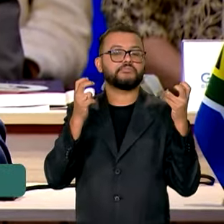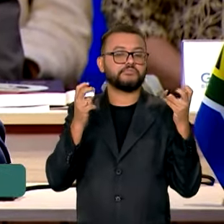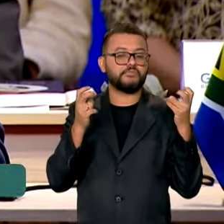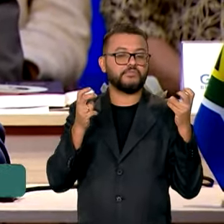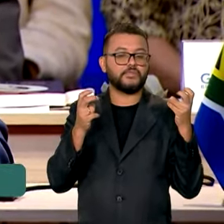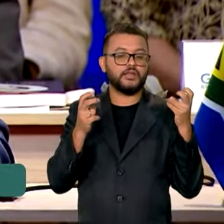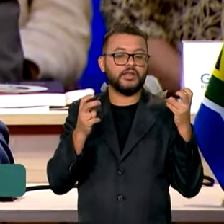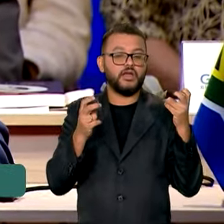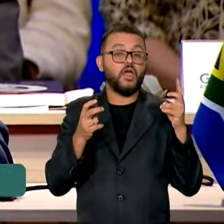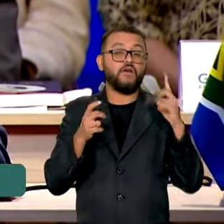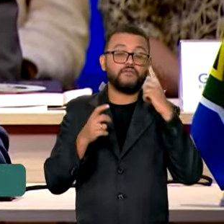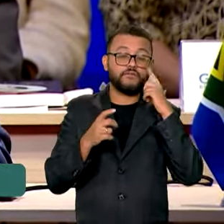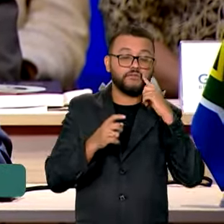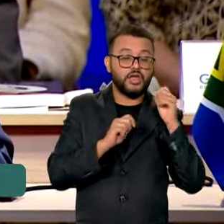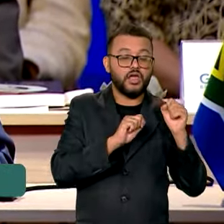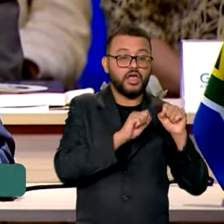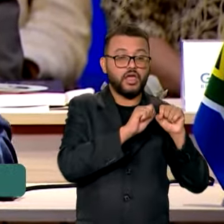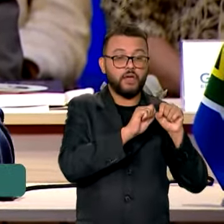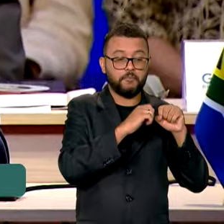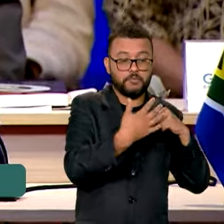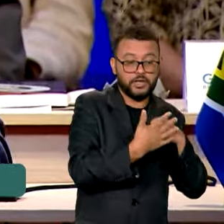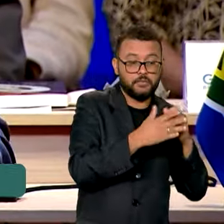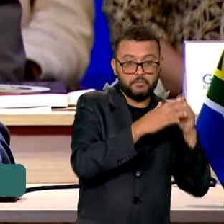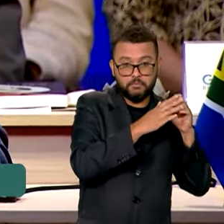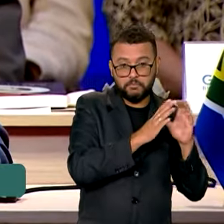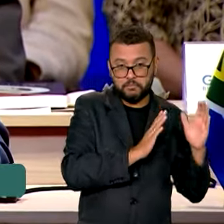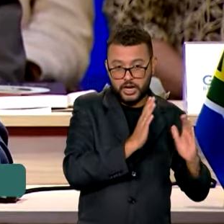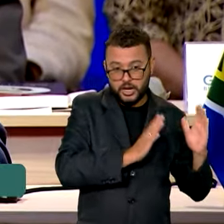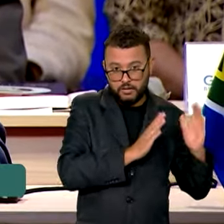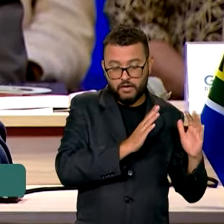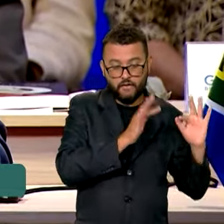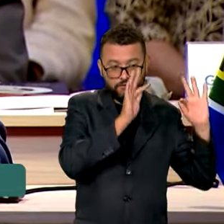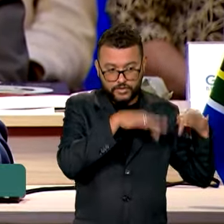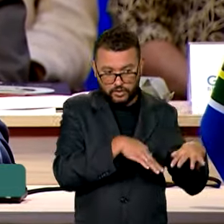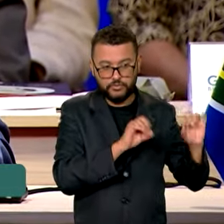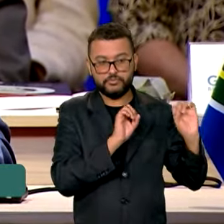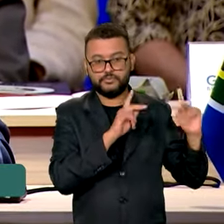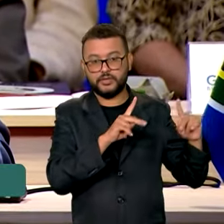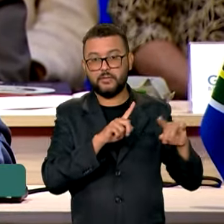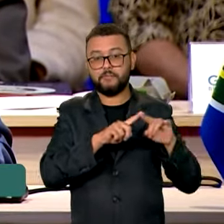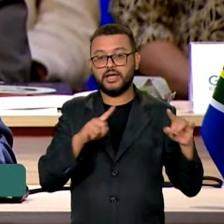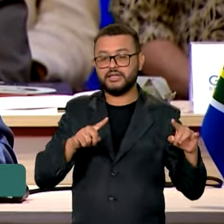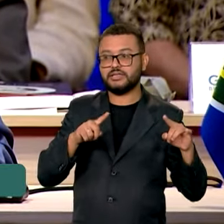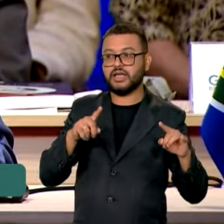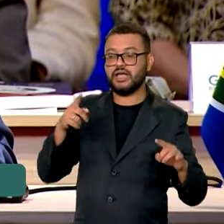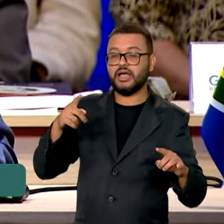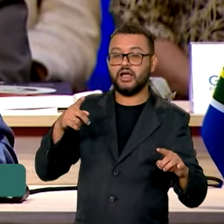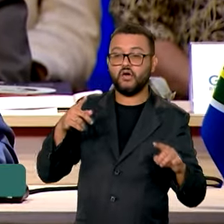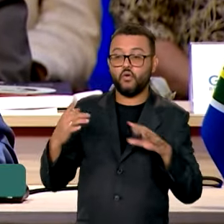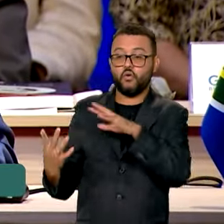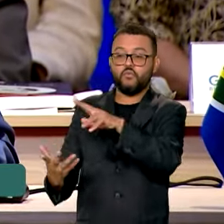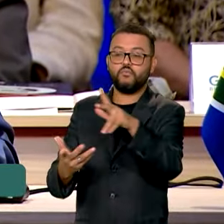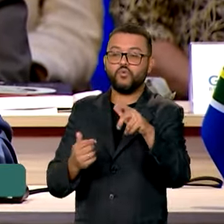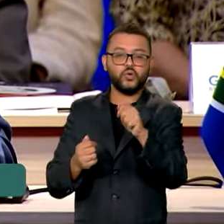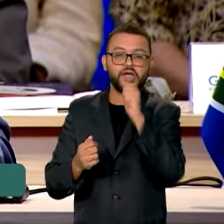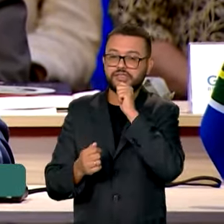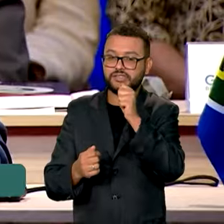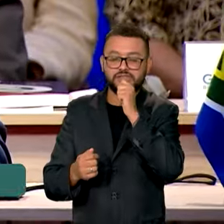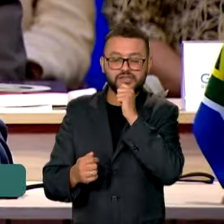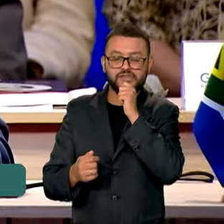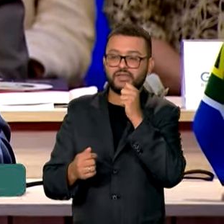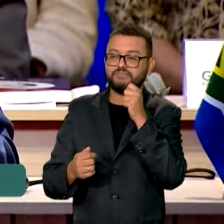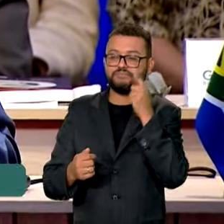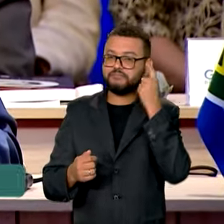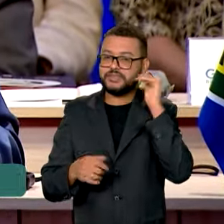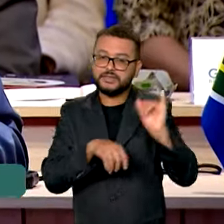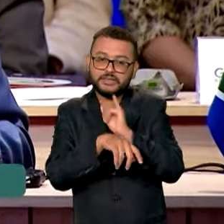com o fim da pandemia, o mundo, no geral, não está conseguindo retomar os trilhos do combate